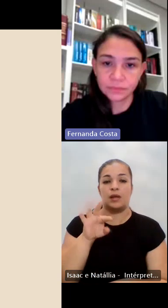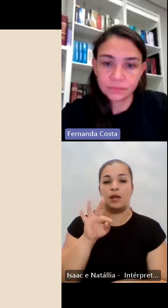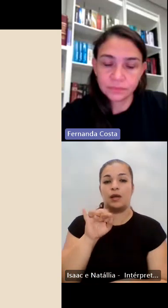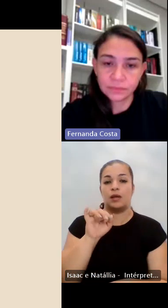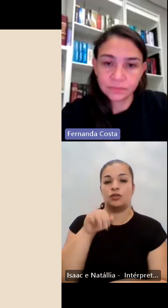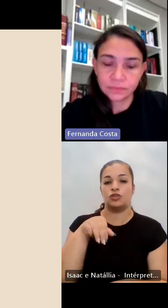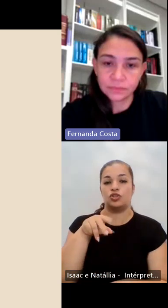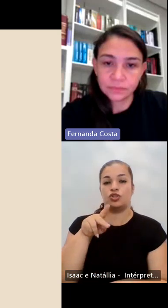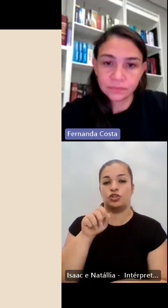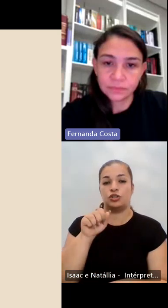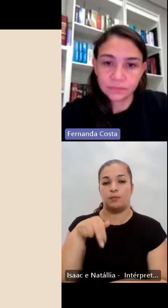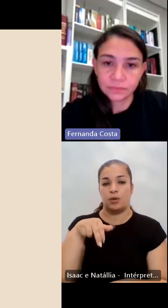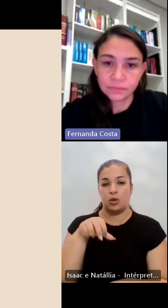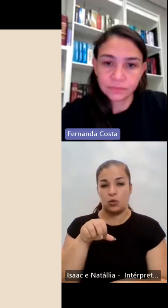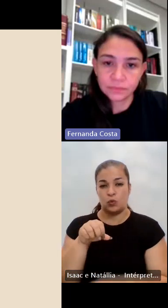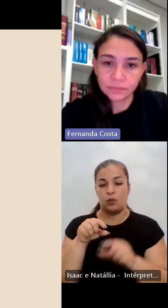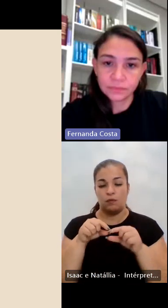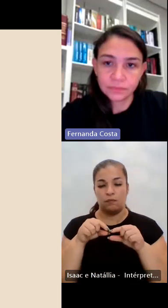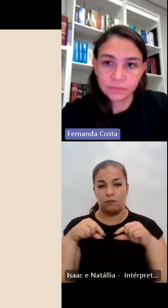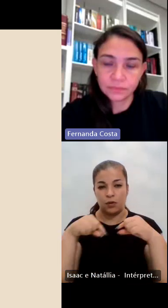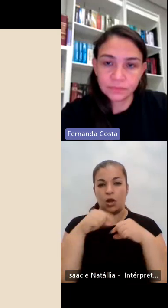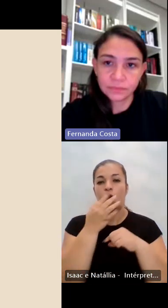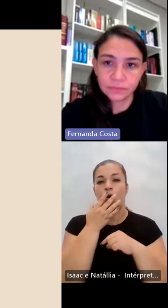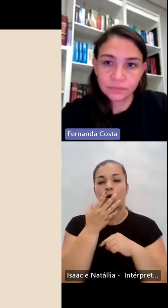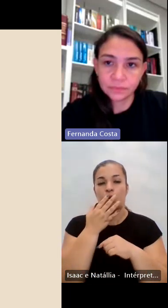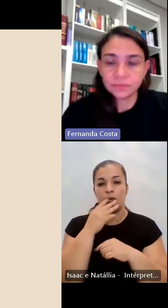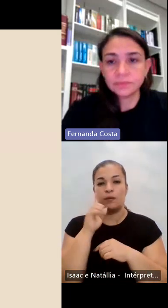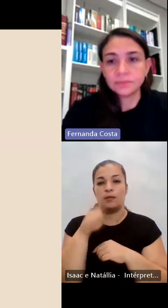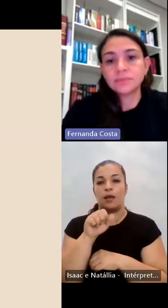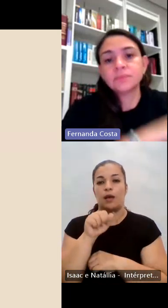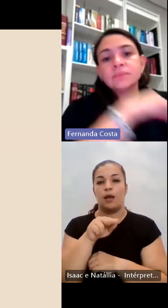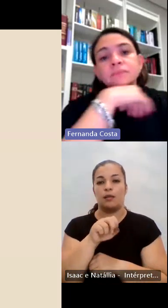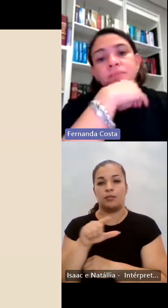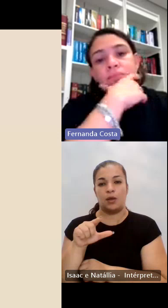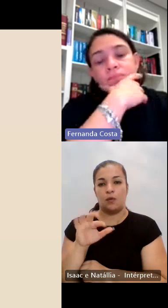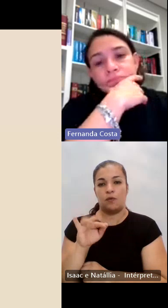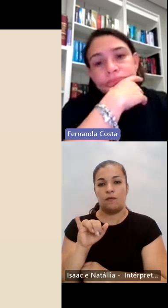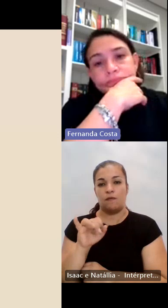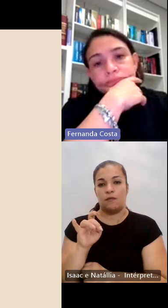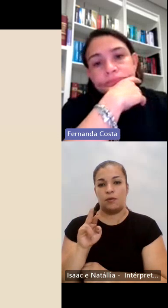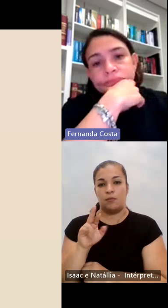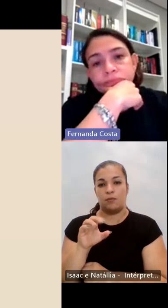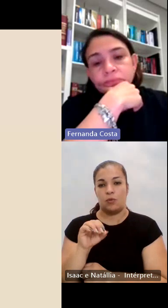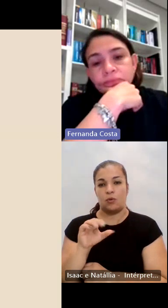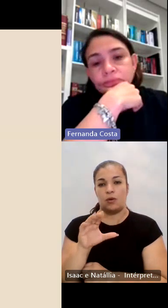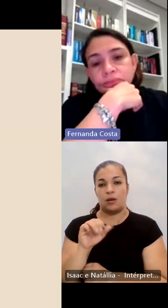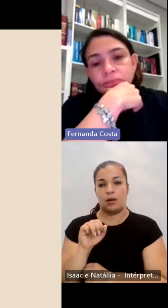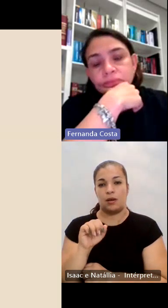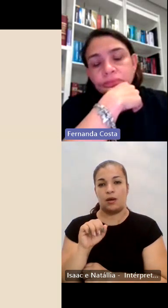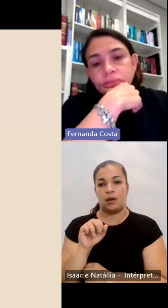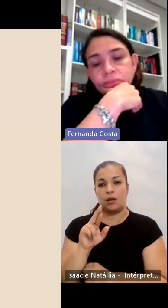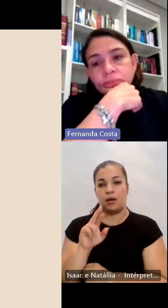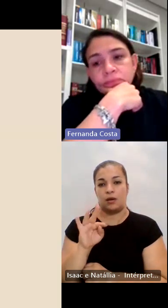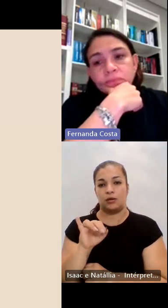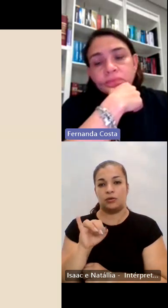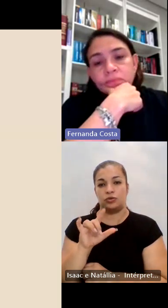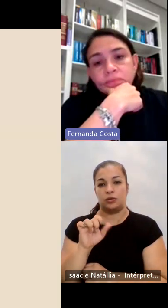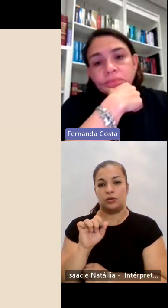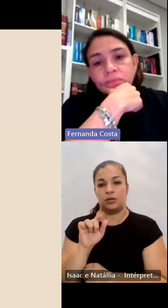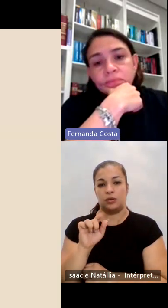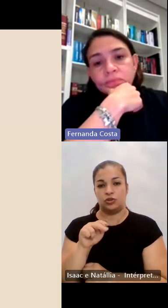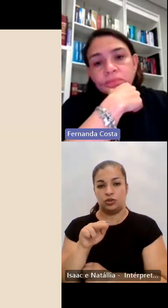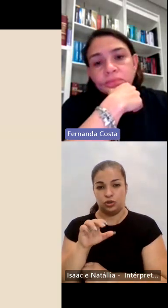em volta do tímpano. Esse aqui é o anel fibrocartiladíneo que ele tem. tá? Então, lá dentro do nossa orelha